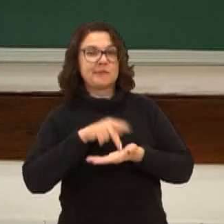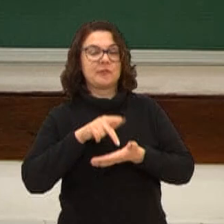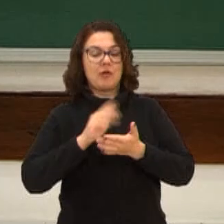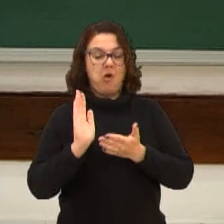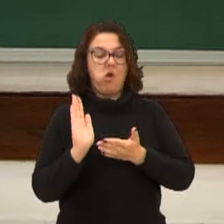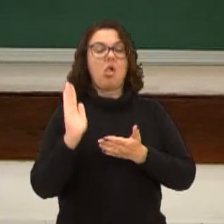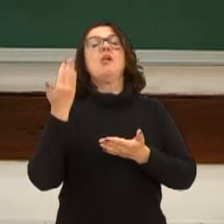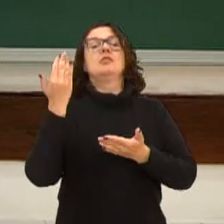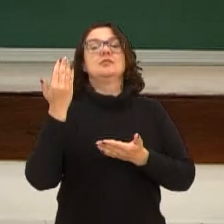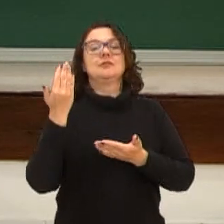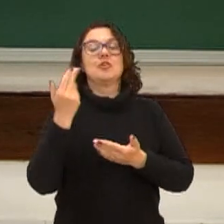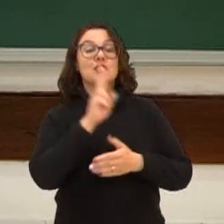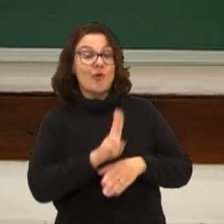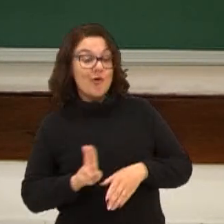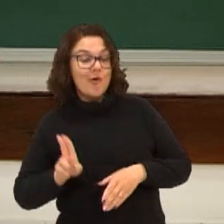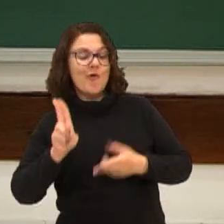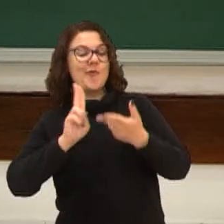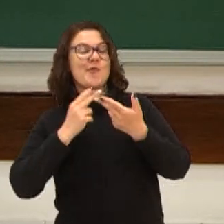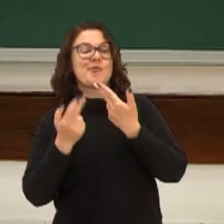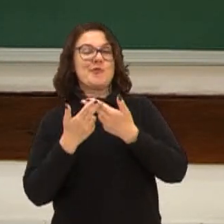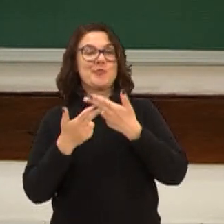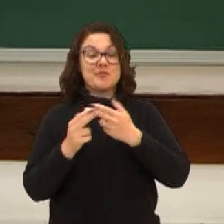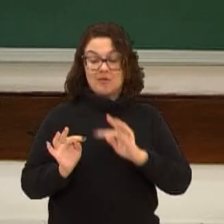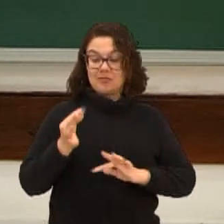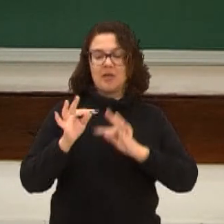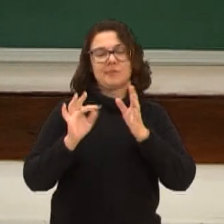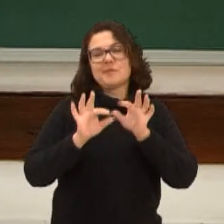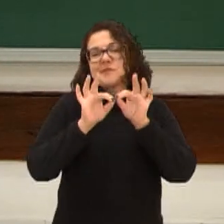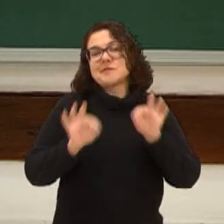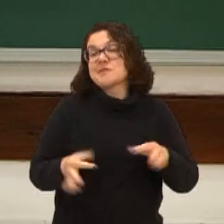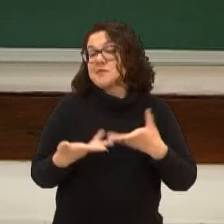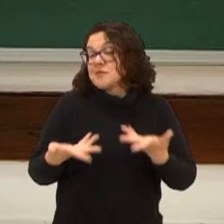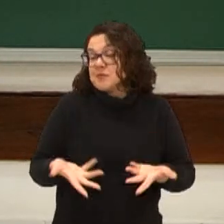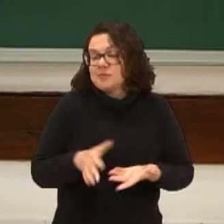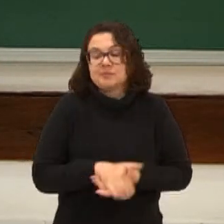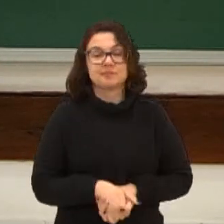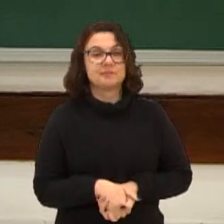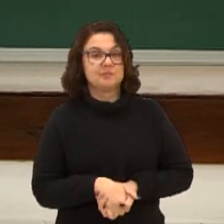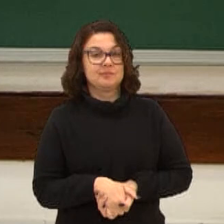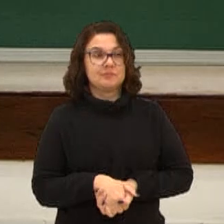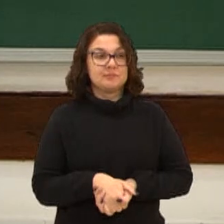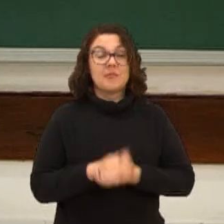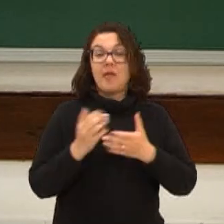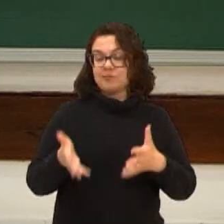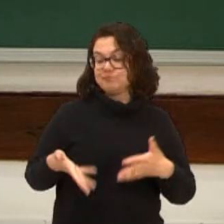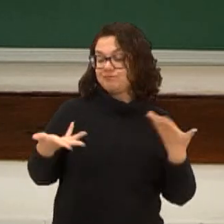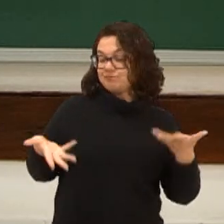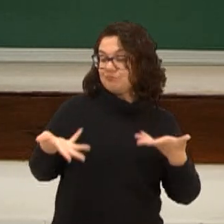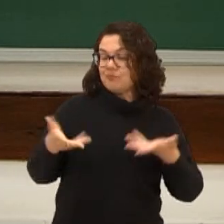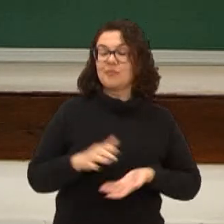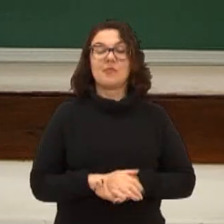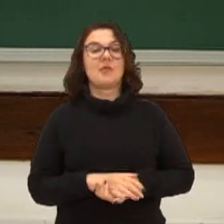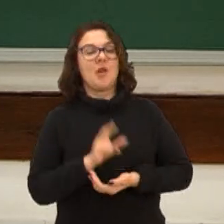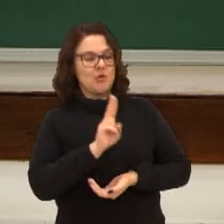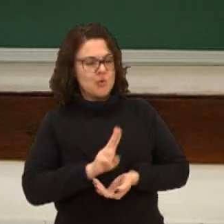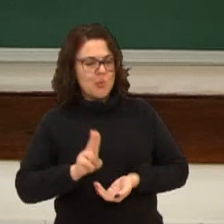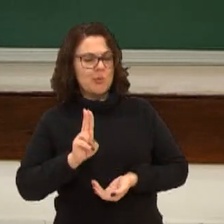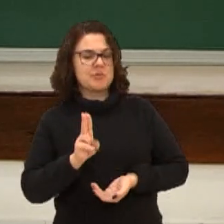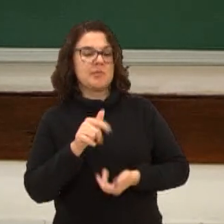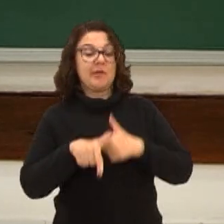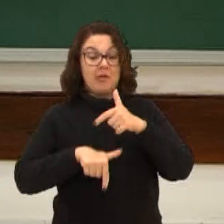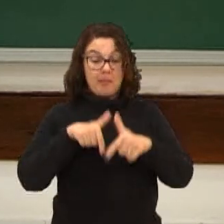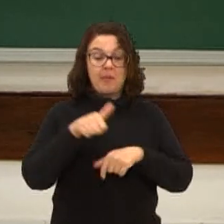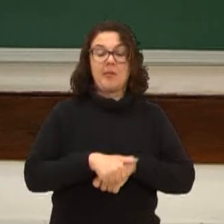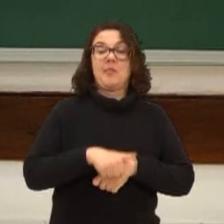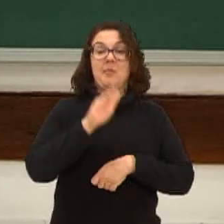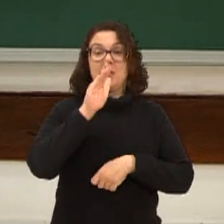fazemos apenas o uso da tecnologia assim, em momentos de de diversão, usamos mais para diversão